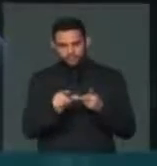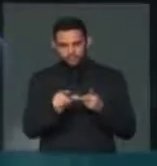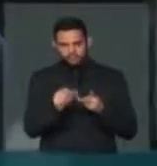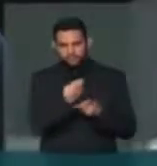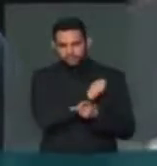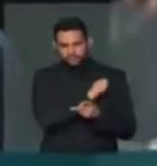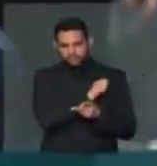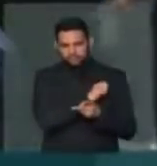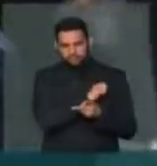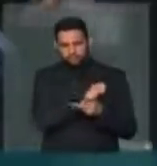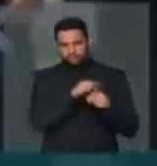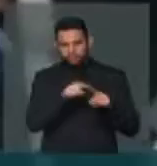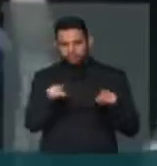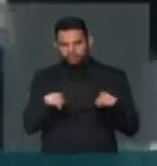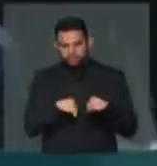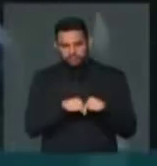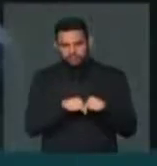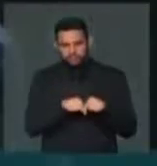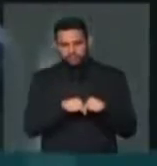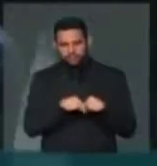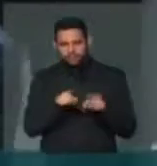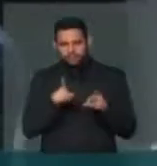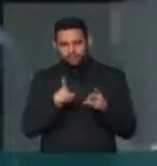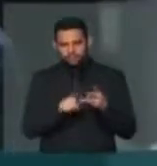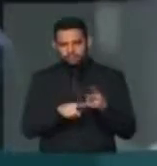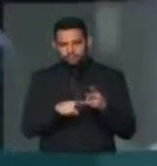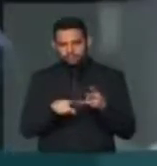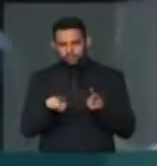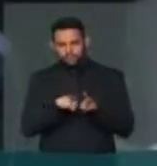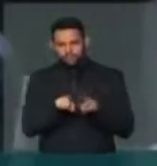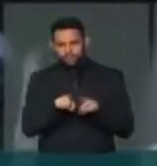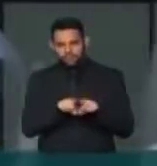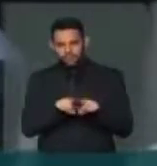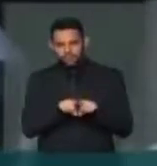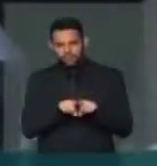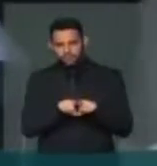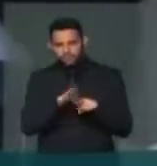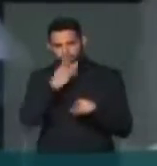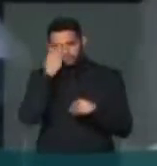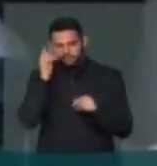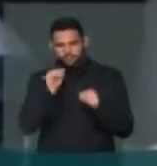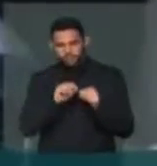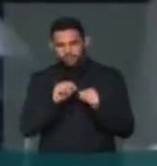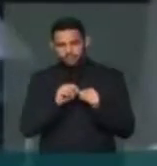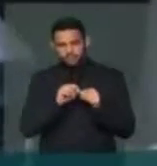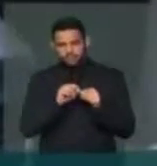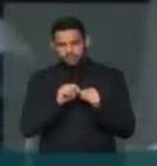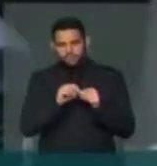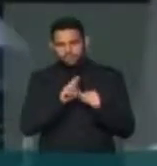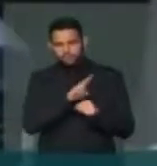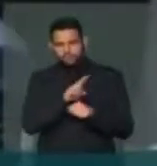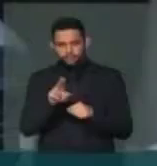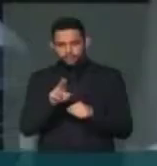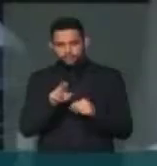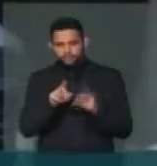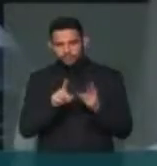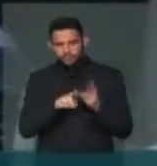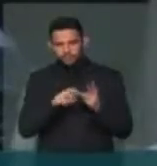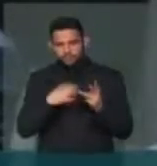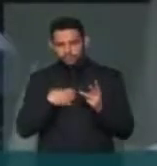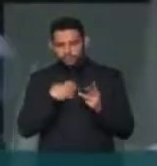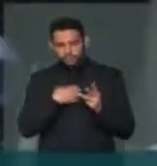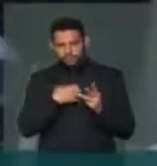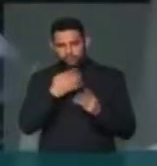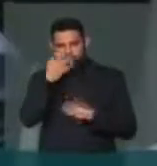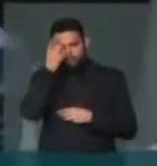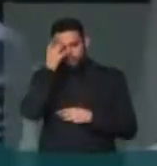número de de alunos por sala de aula e também aqueles que se movimentaram em nome da contrariedade com a